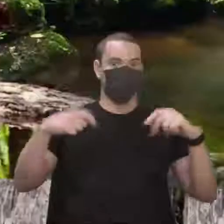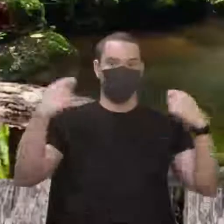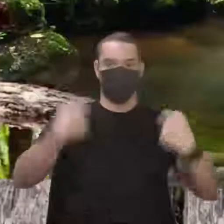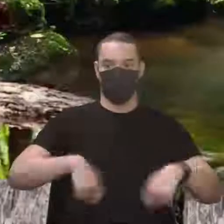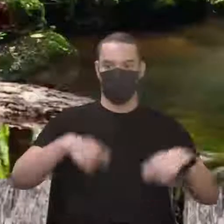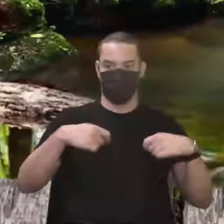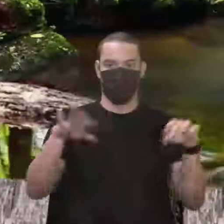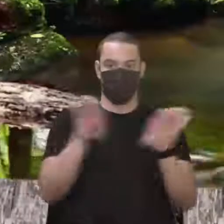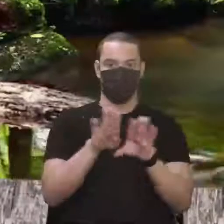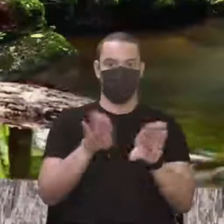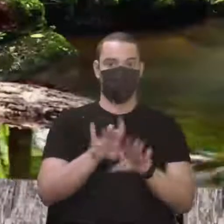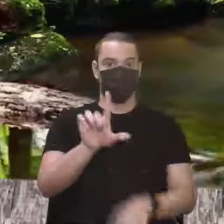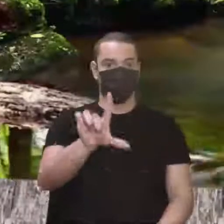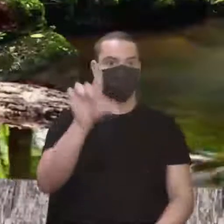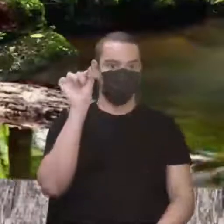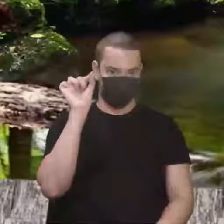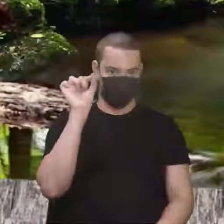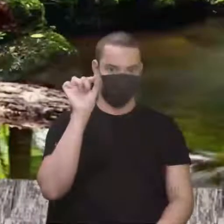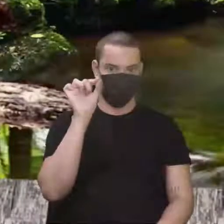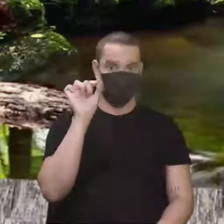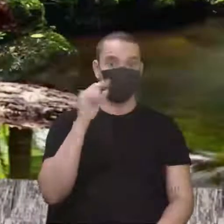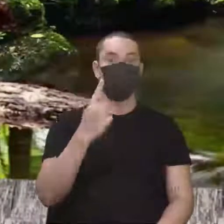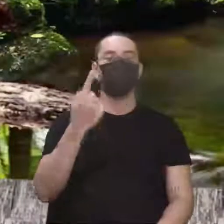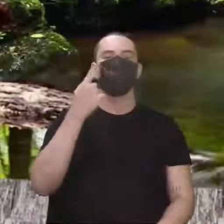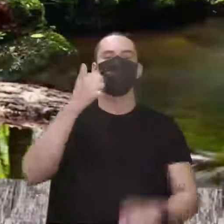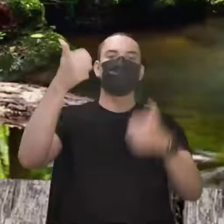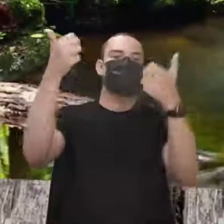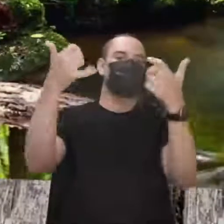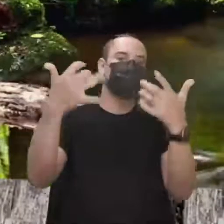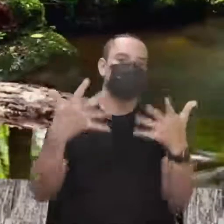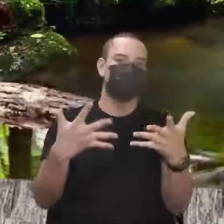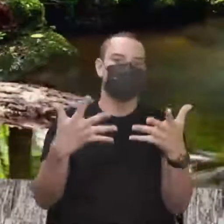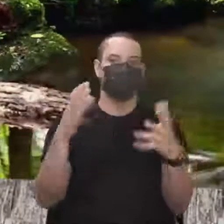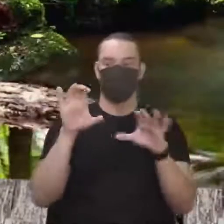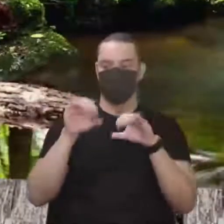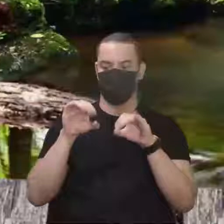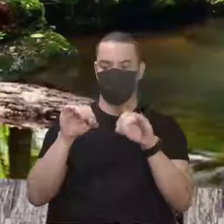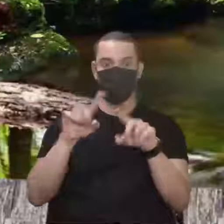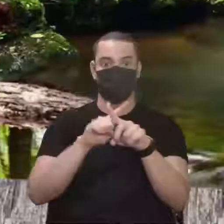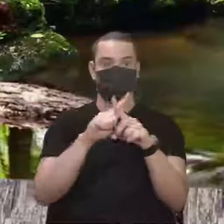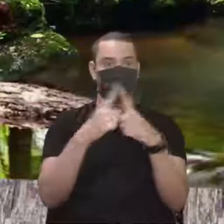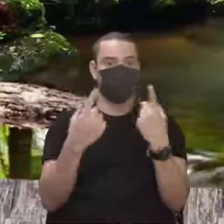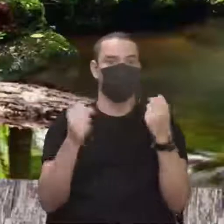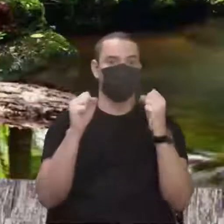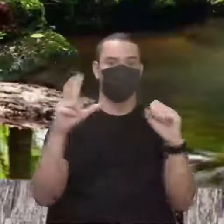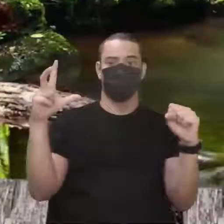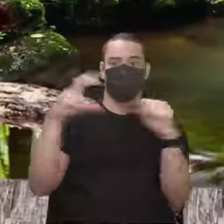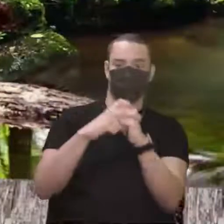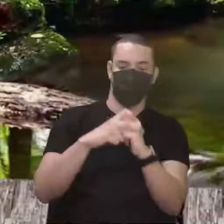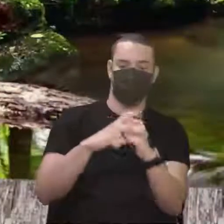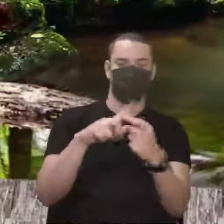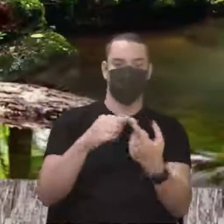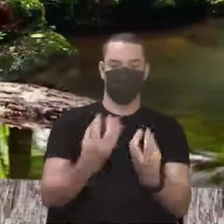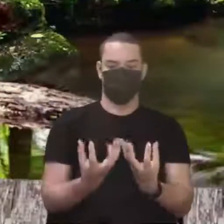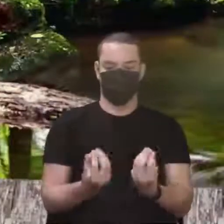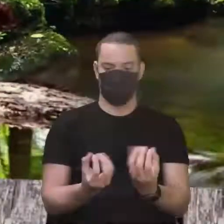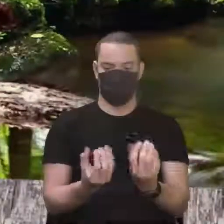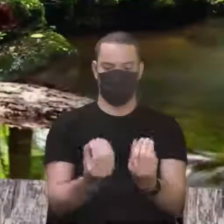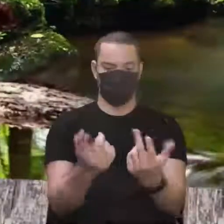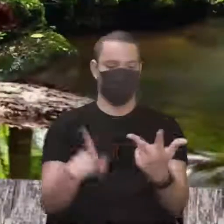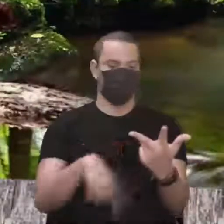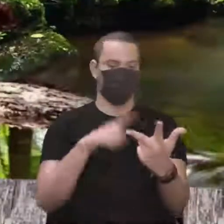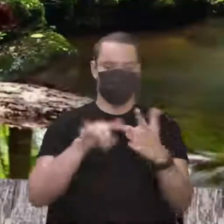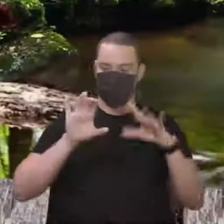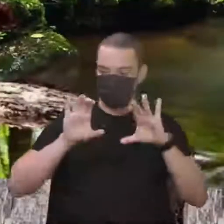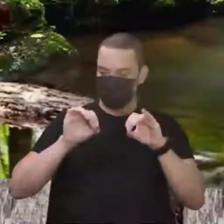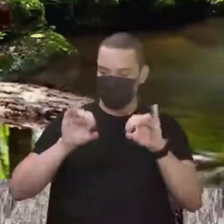e vai optar por um hospedeiro. Gente, a gente está colocando aqui bactérias, mas os hospedeiros podem ser vírus, podem ser fungos, podem ser bactérias.